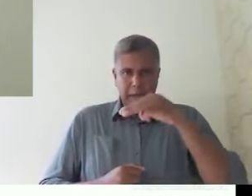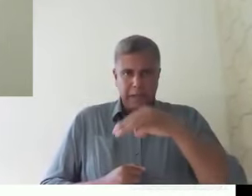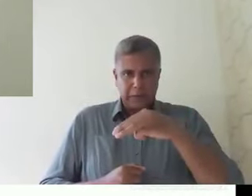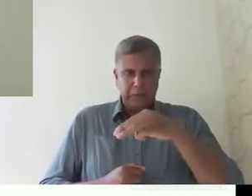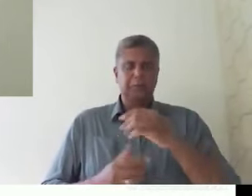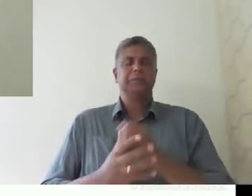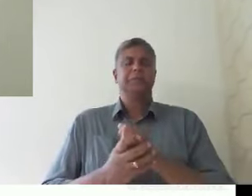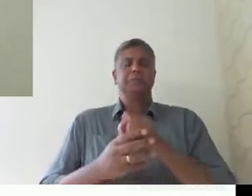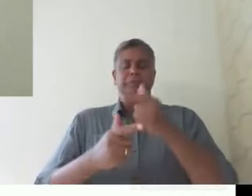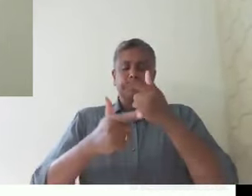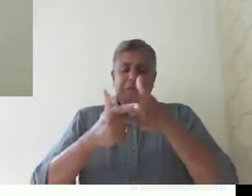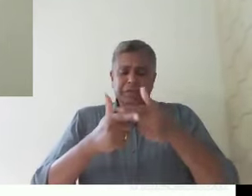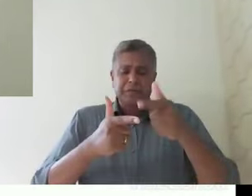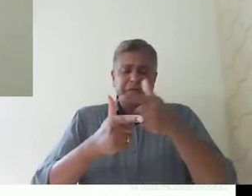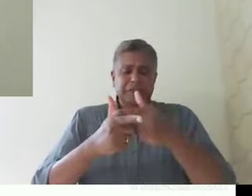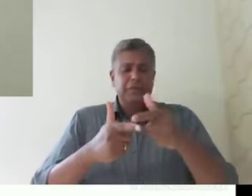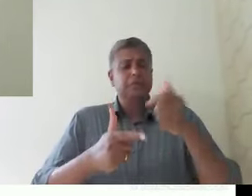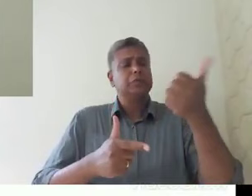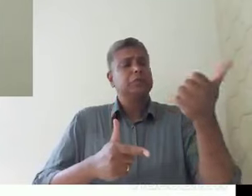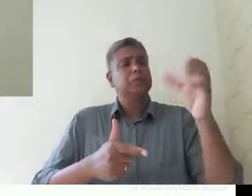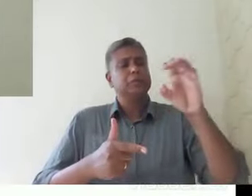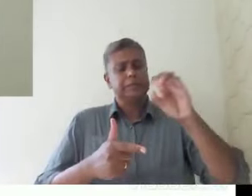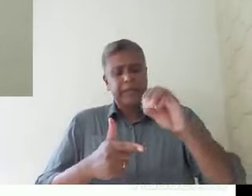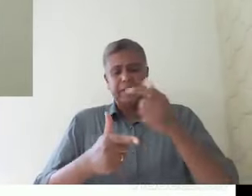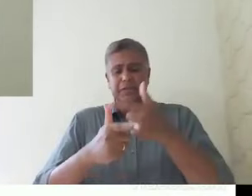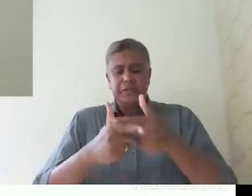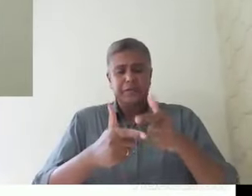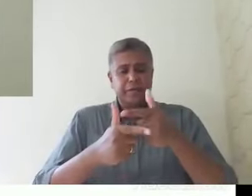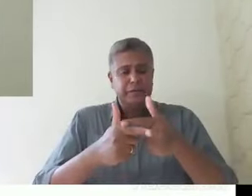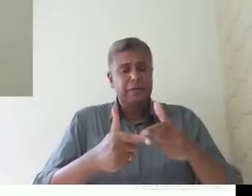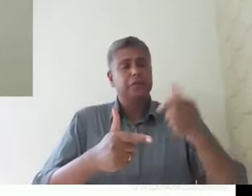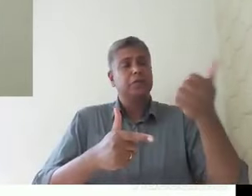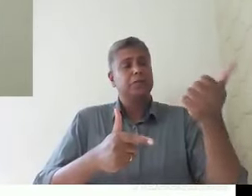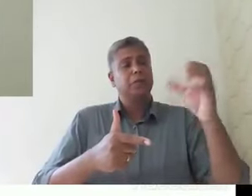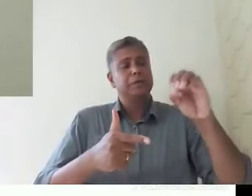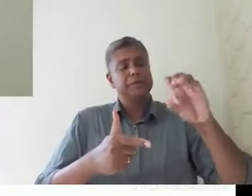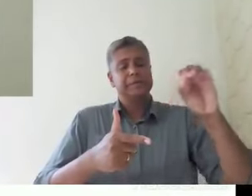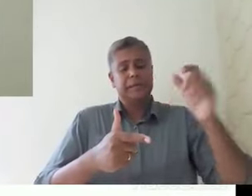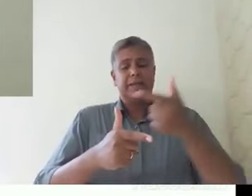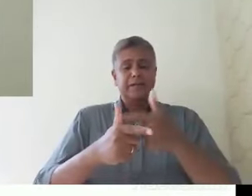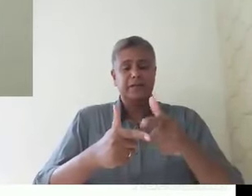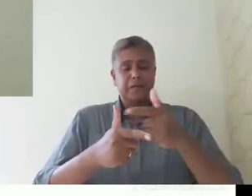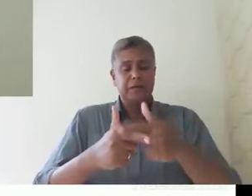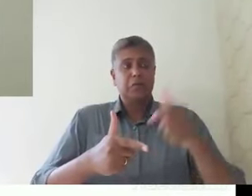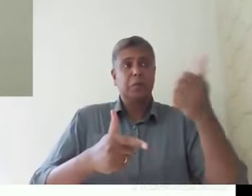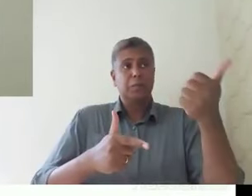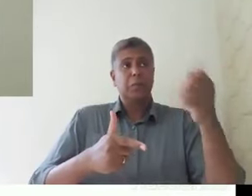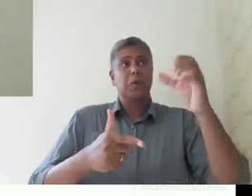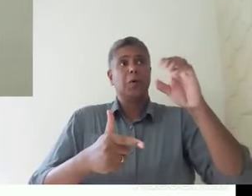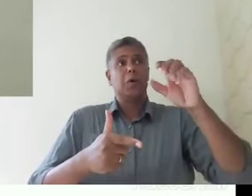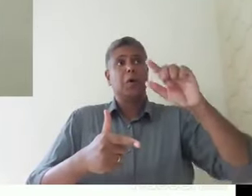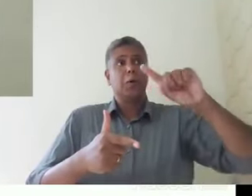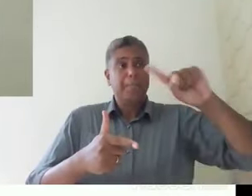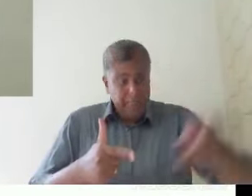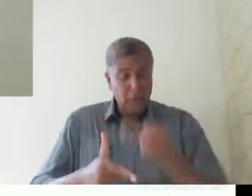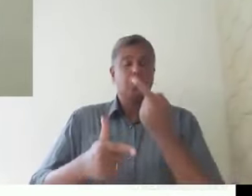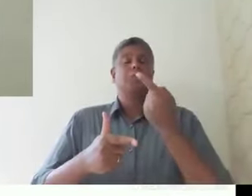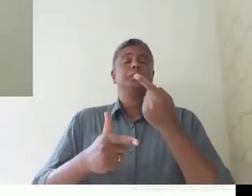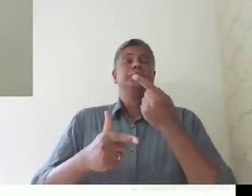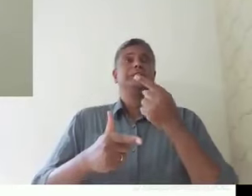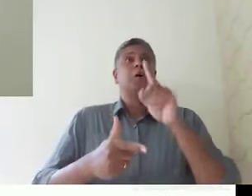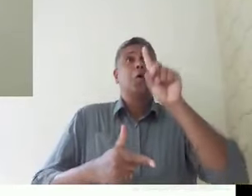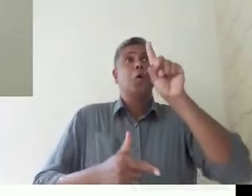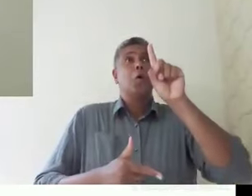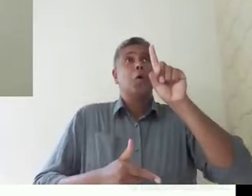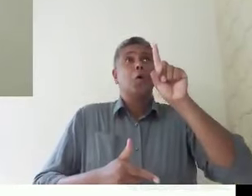sugere, mas a gente divide por 10, divide por 100, divide por 1000.